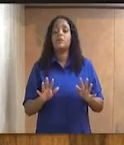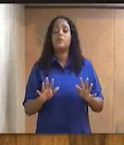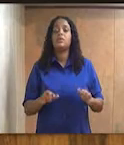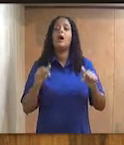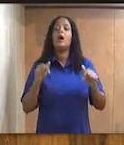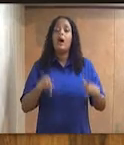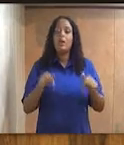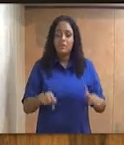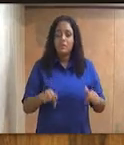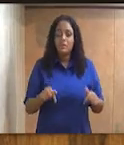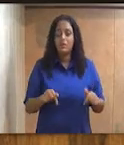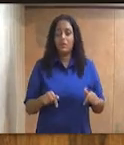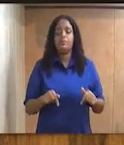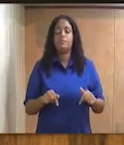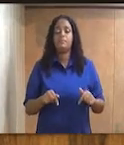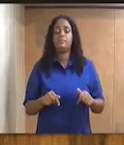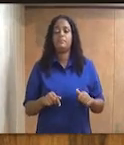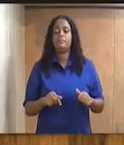aqui